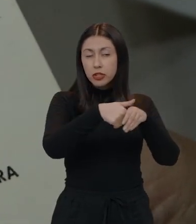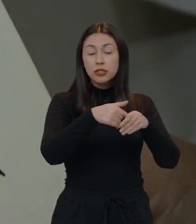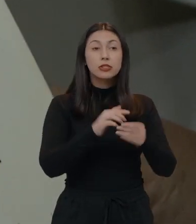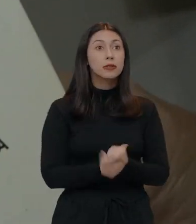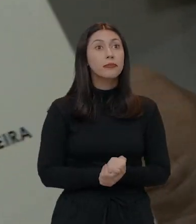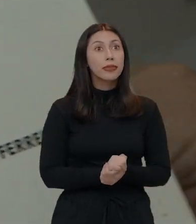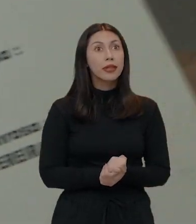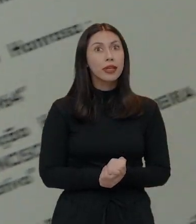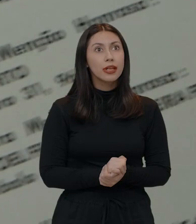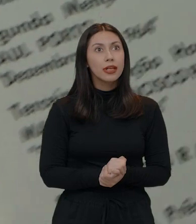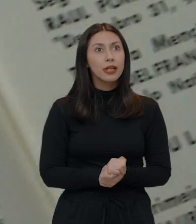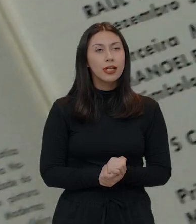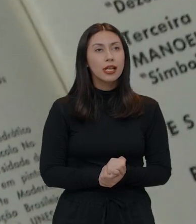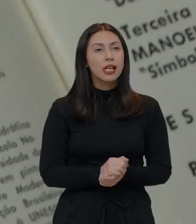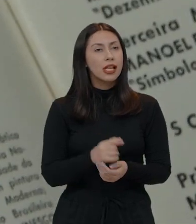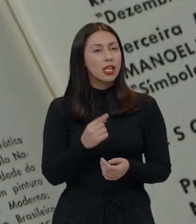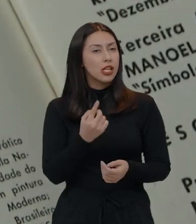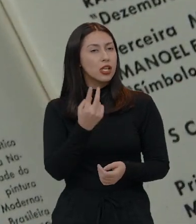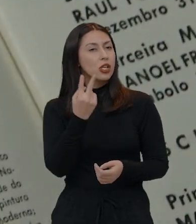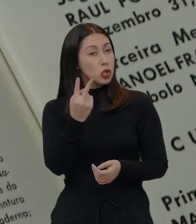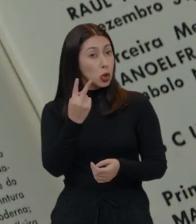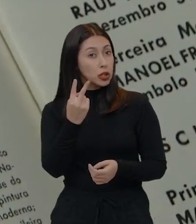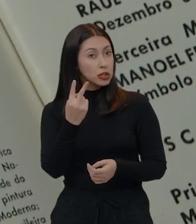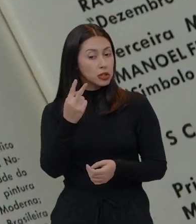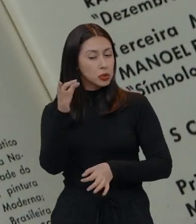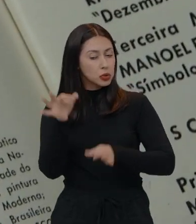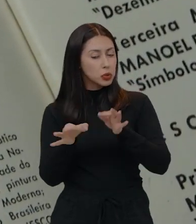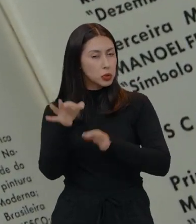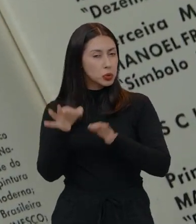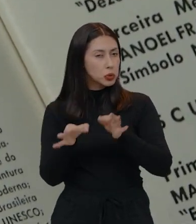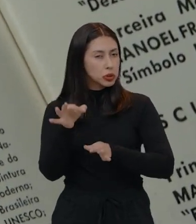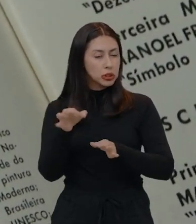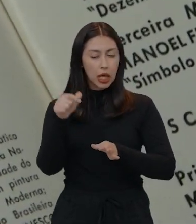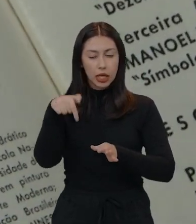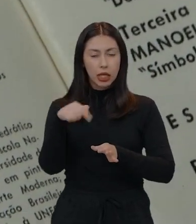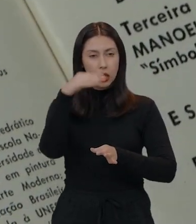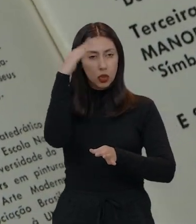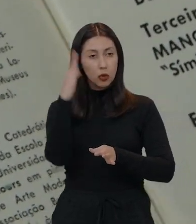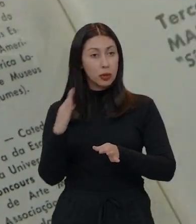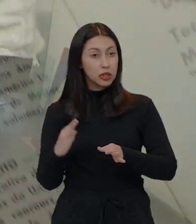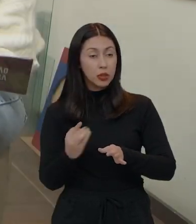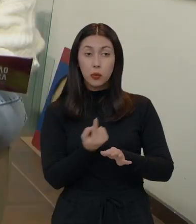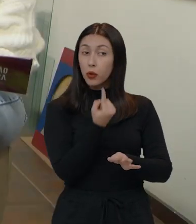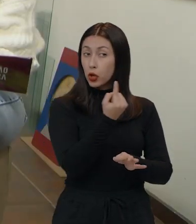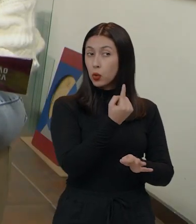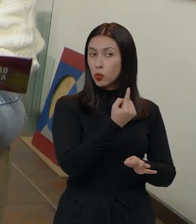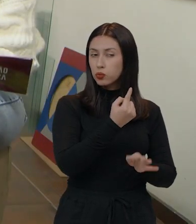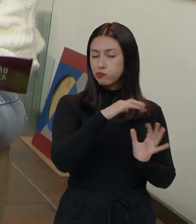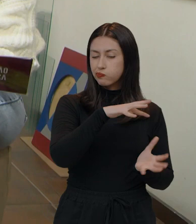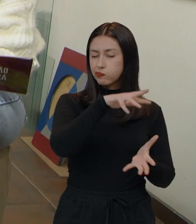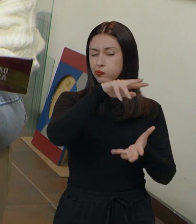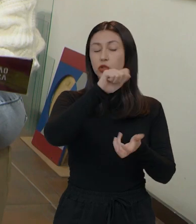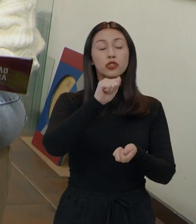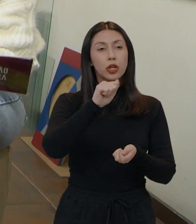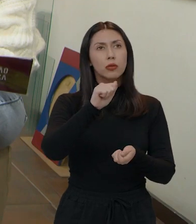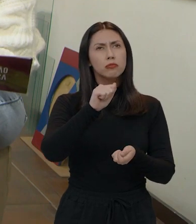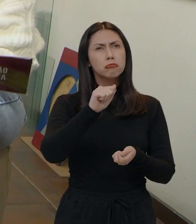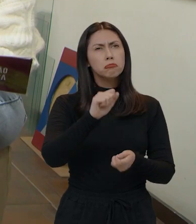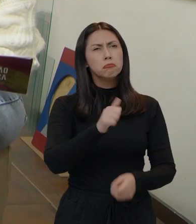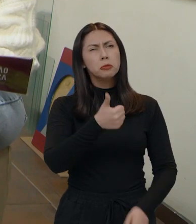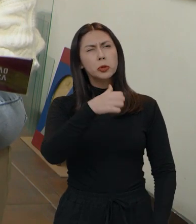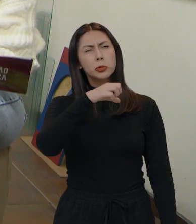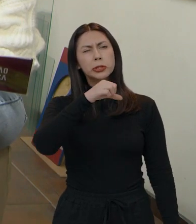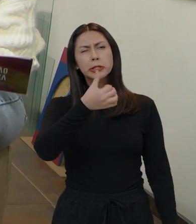júri, dois júris, um daqui do Brasil e um internacional, que desses que concorreram na primeira seleção, isso em